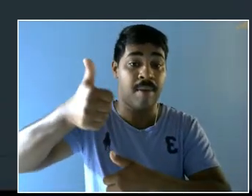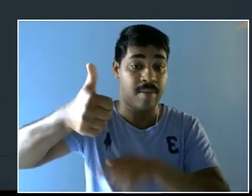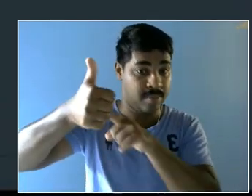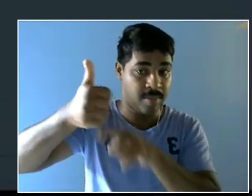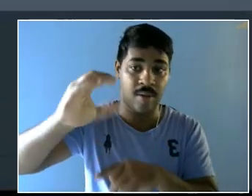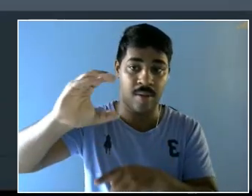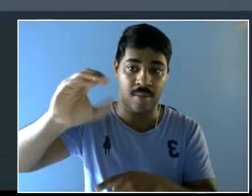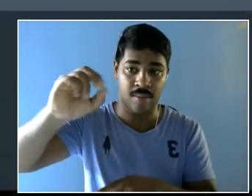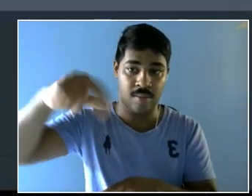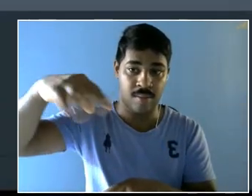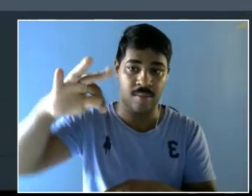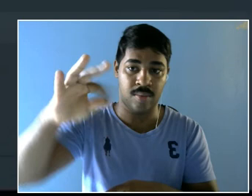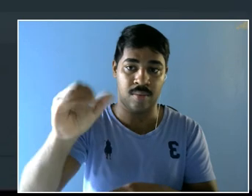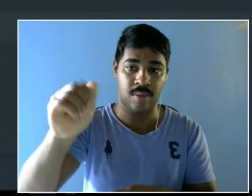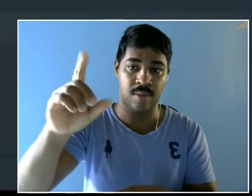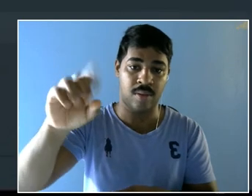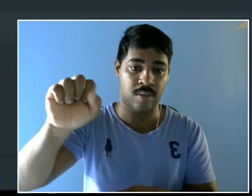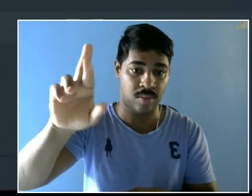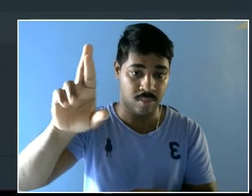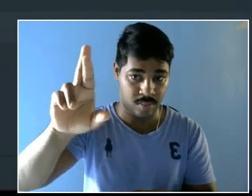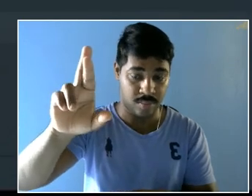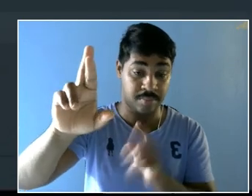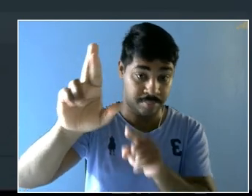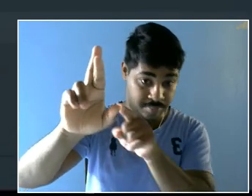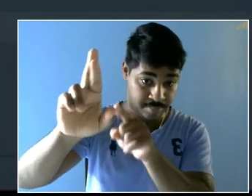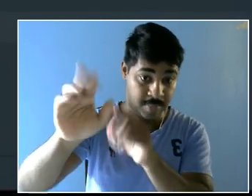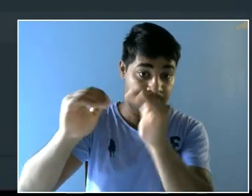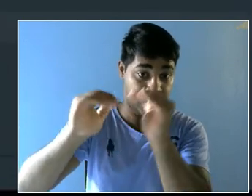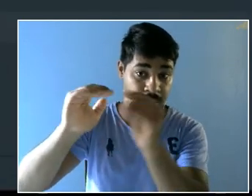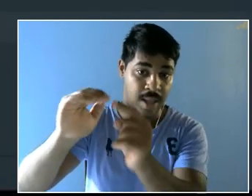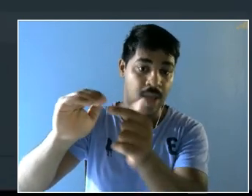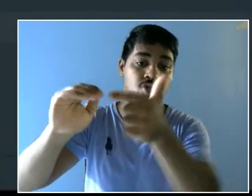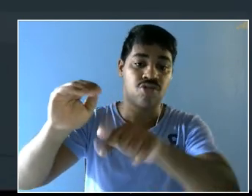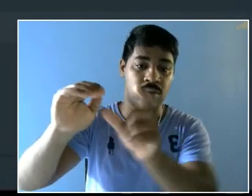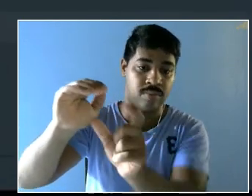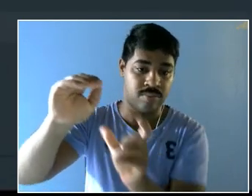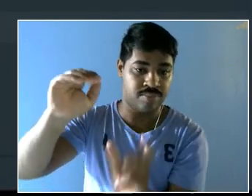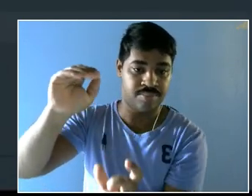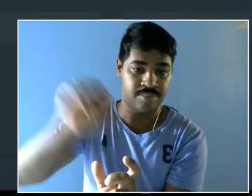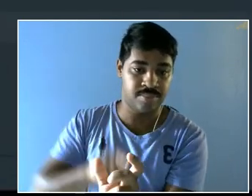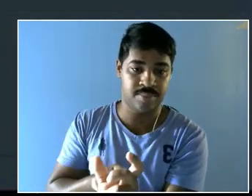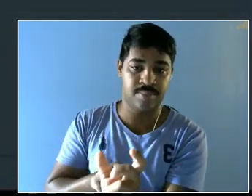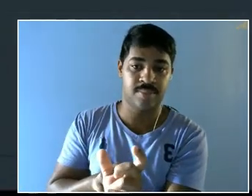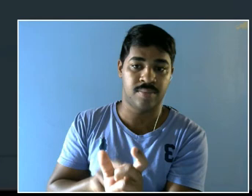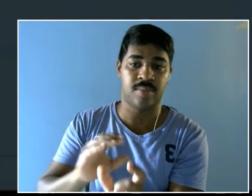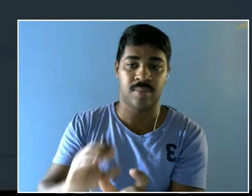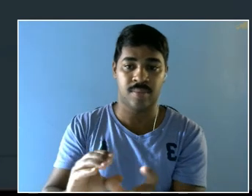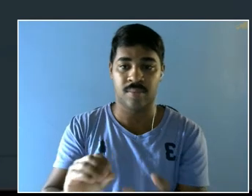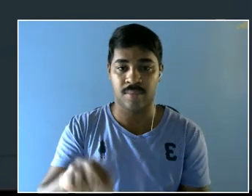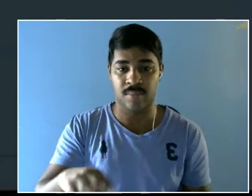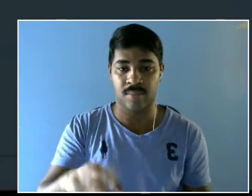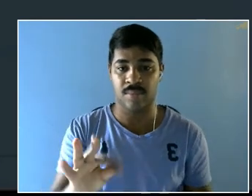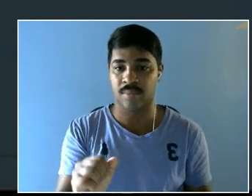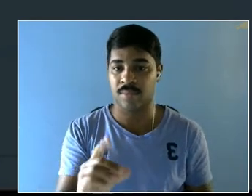que o enquanto não repita para sempre. Que lembrando, o enquanto vai repetir para sempre se você não mudar o que acontece